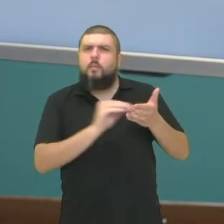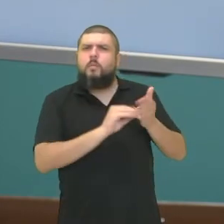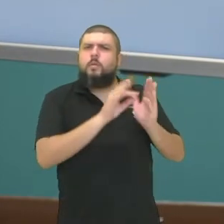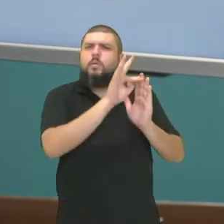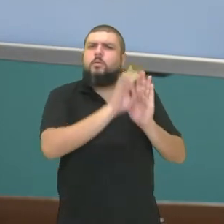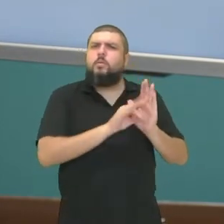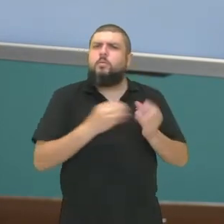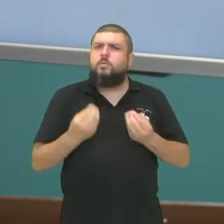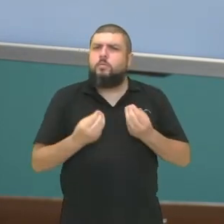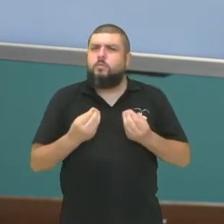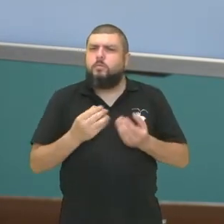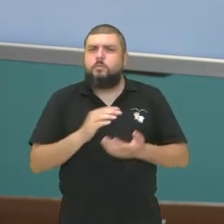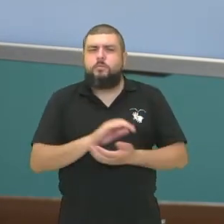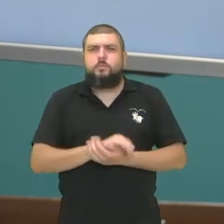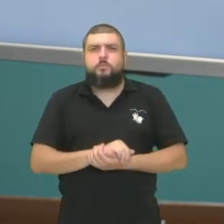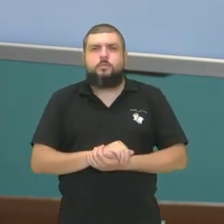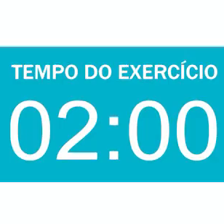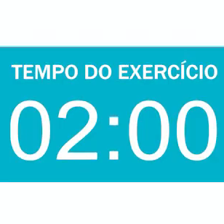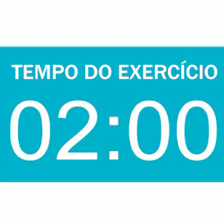forma?